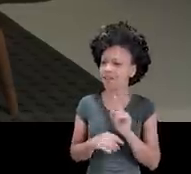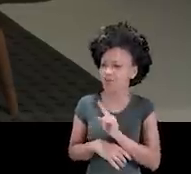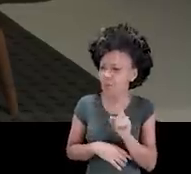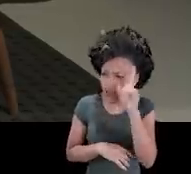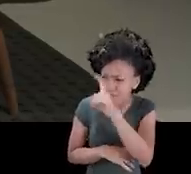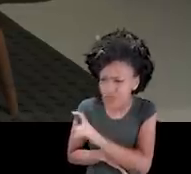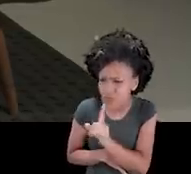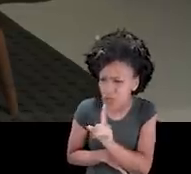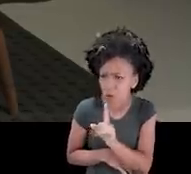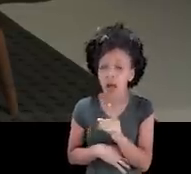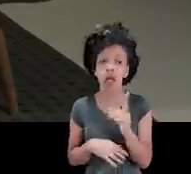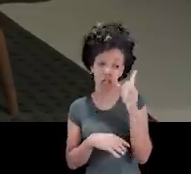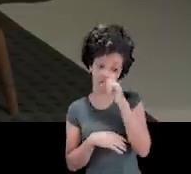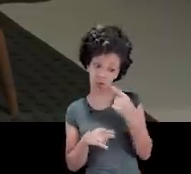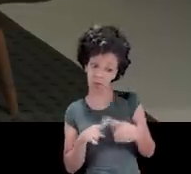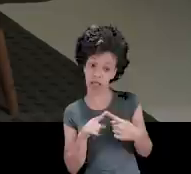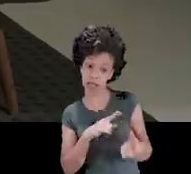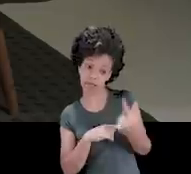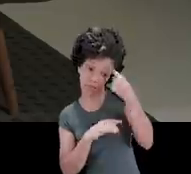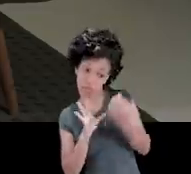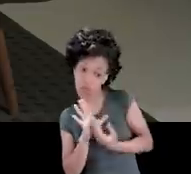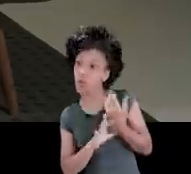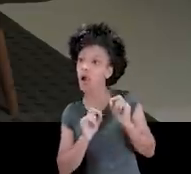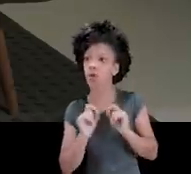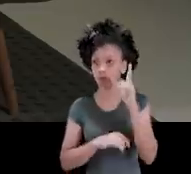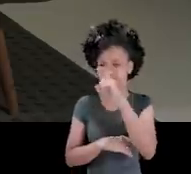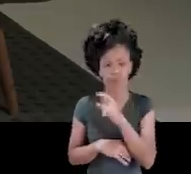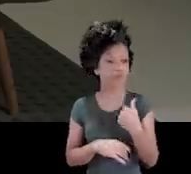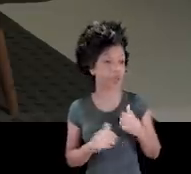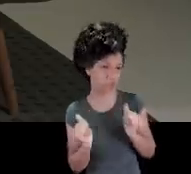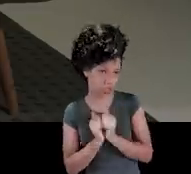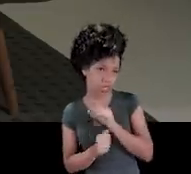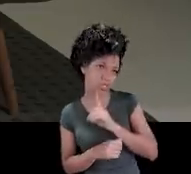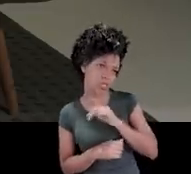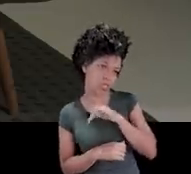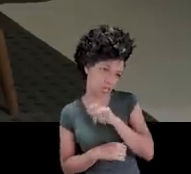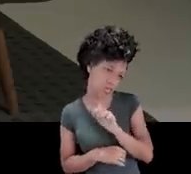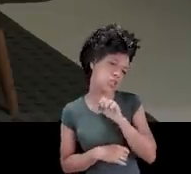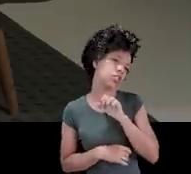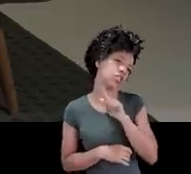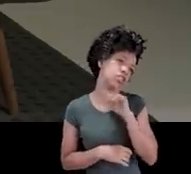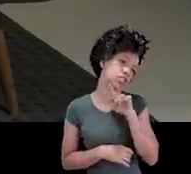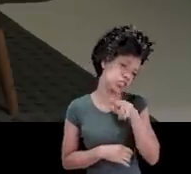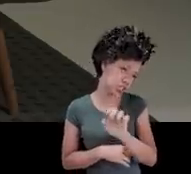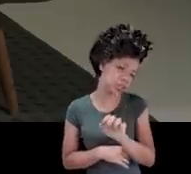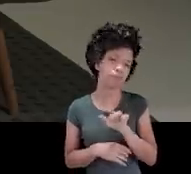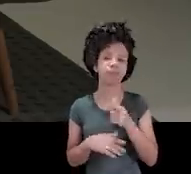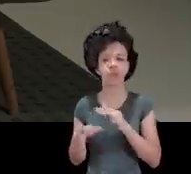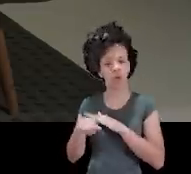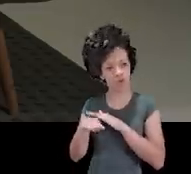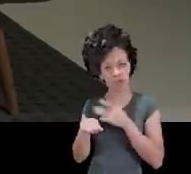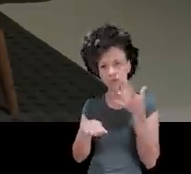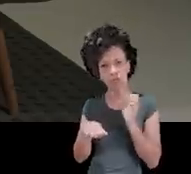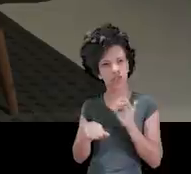você parar pra pensar. É delicado porque ela criou na cabeça dela que é delicado. Isso, eu estive com o Danilo Gentili um momento e eu disse pra ele, não